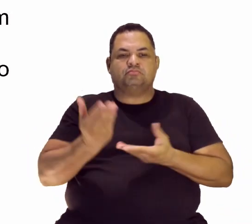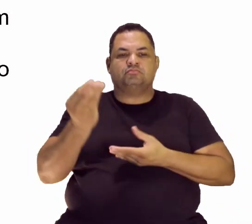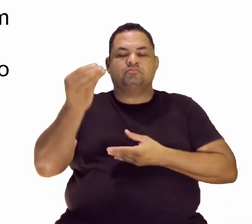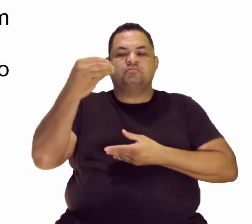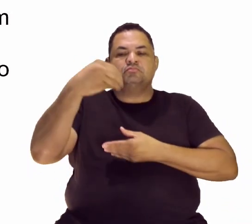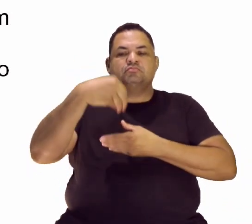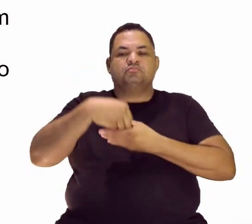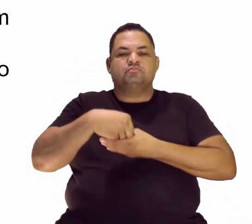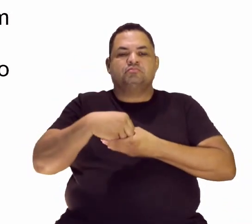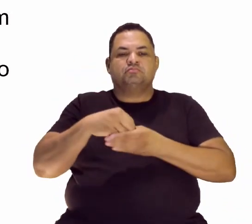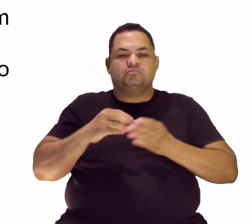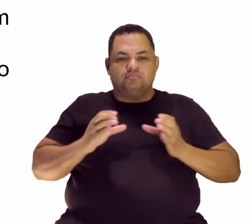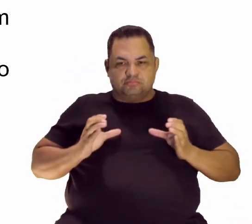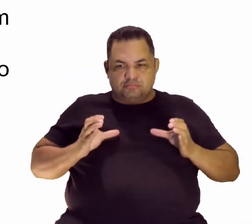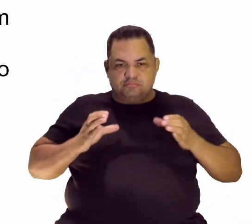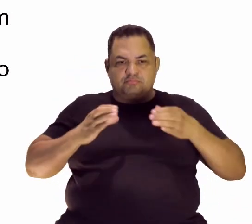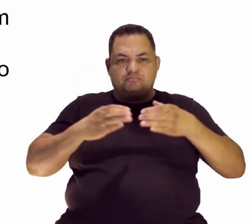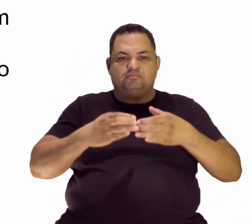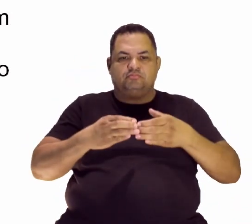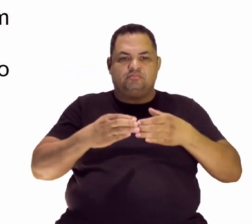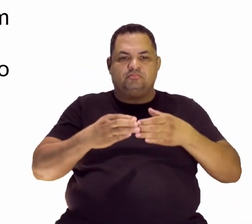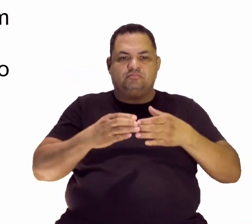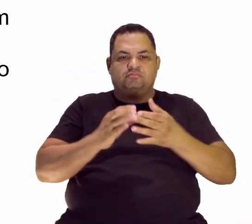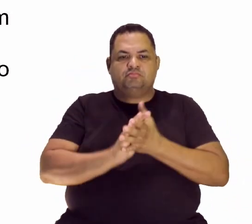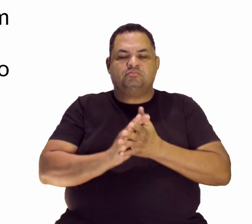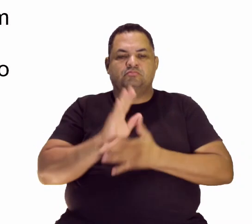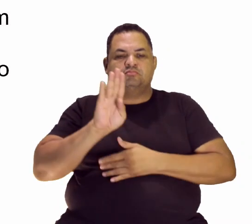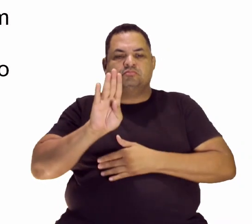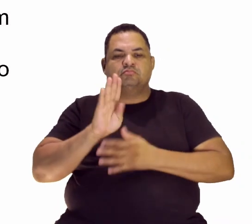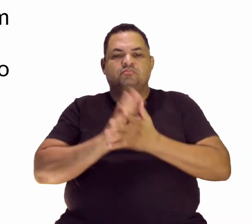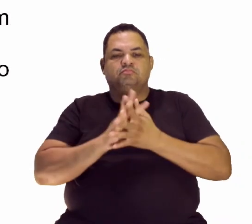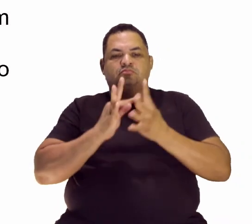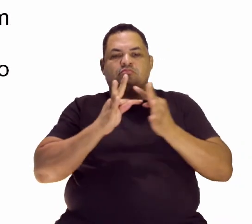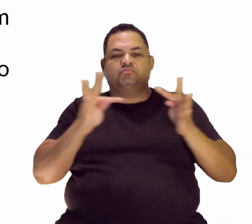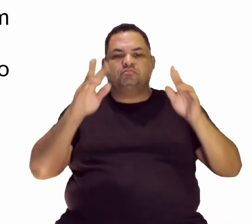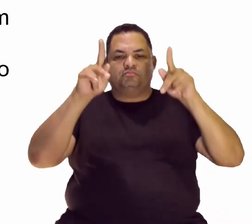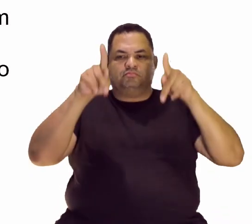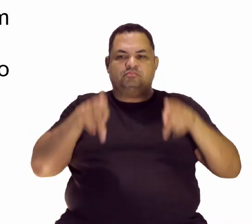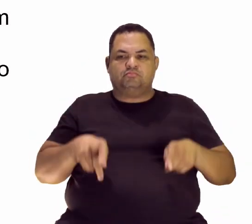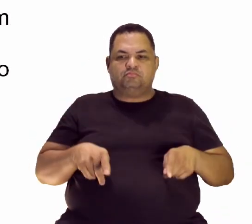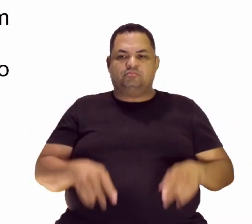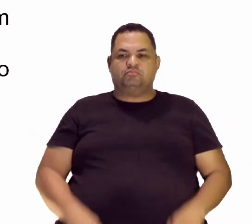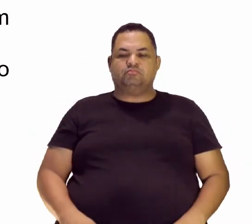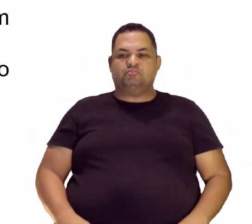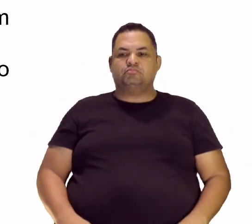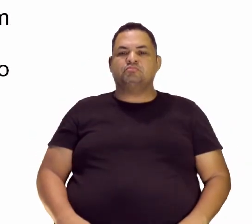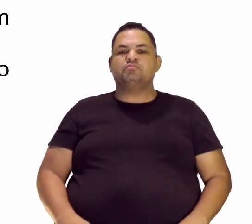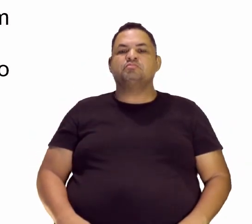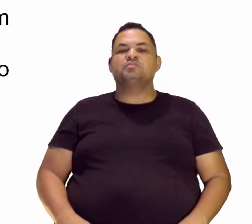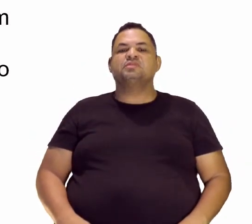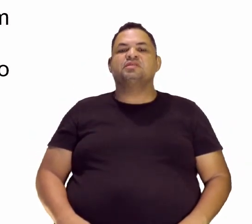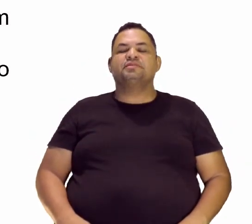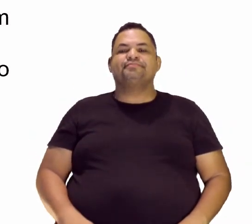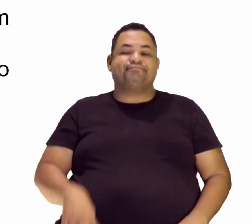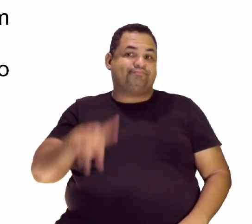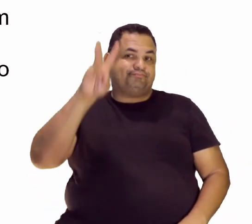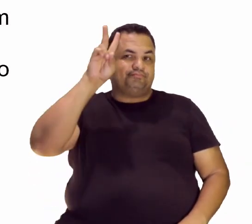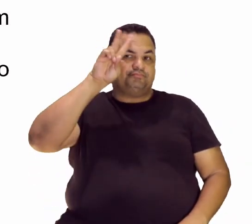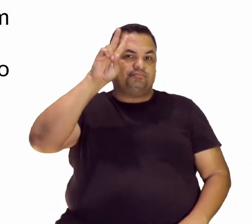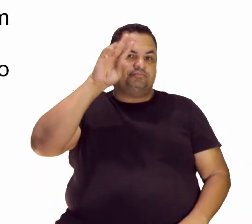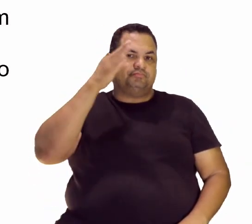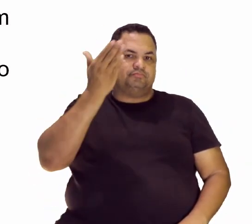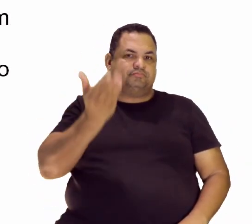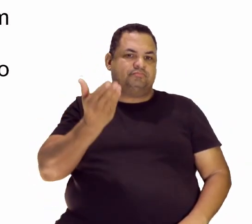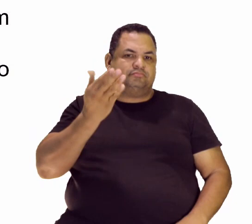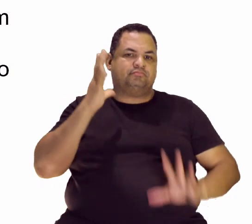representativos pertencem ao grupo B da tabela periódica. E aí, meu caro aluno, você lembra,